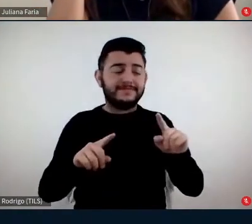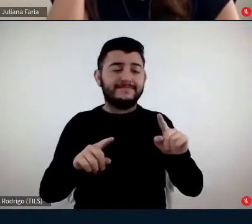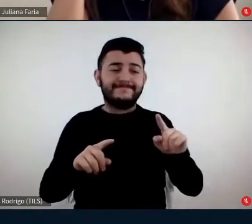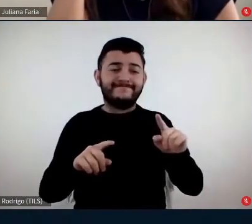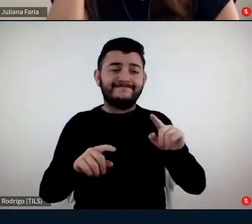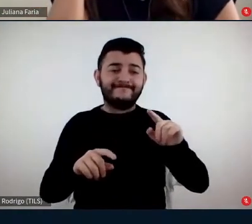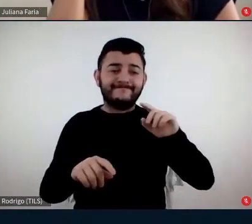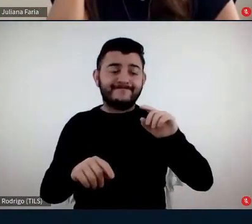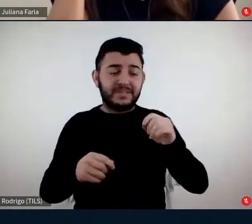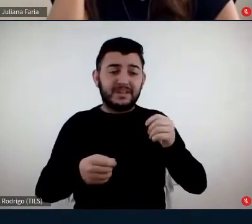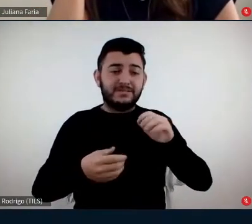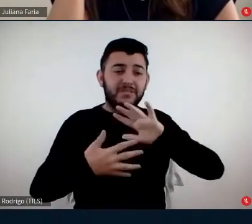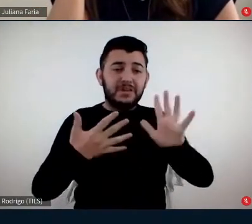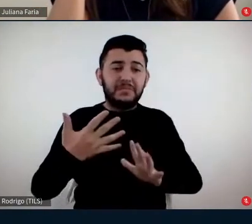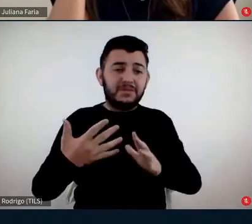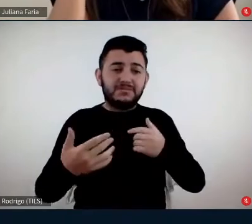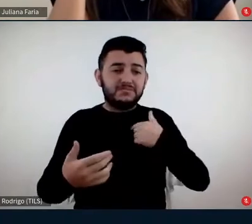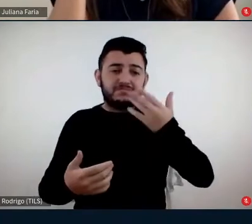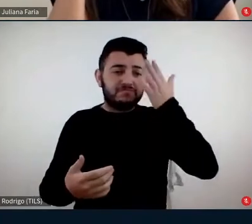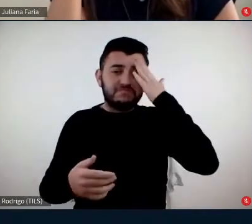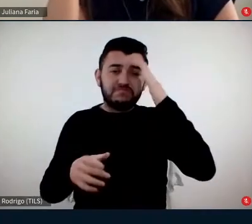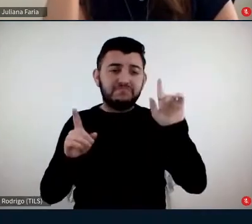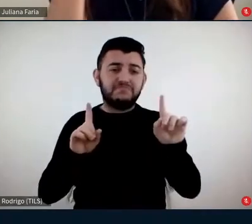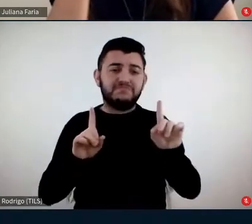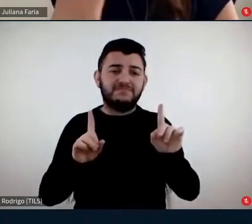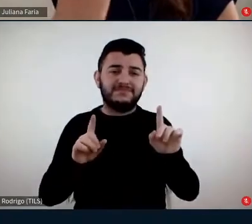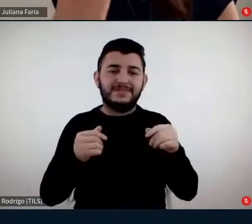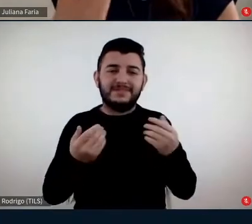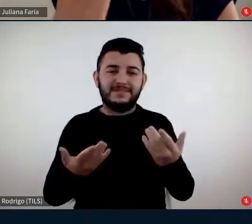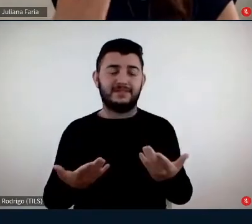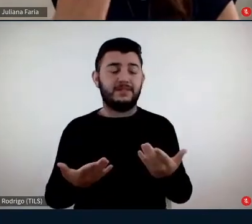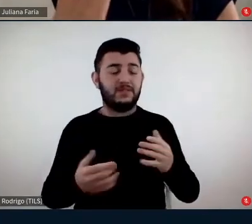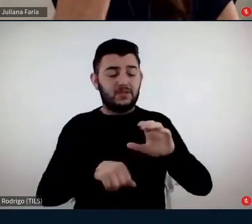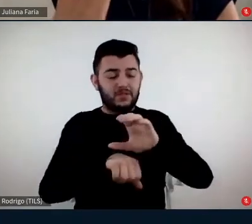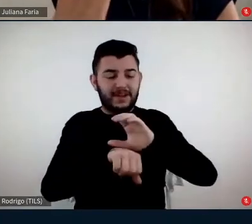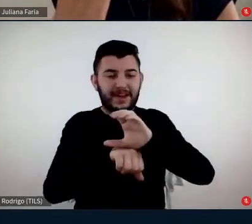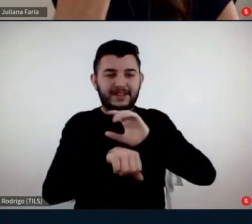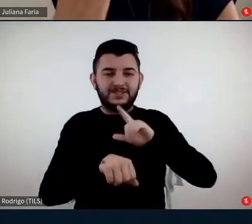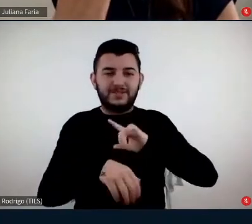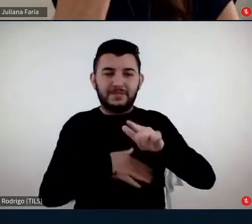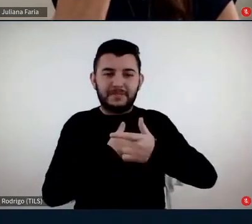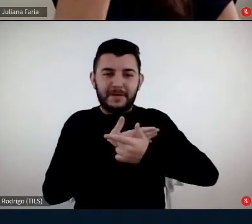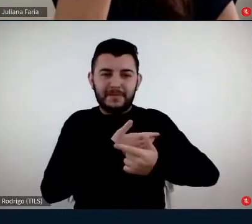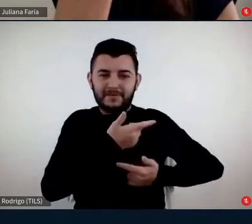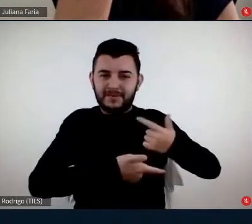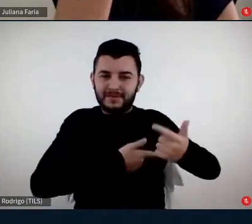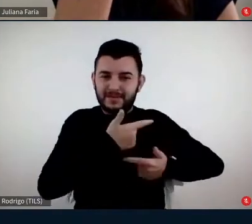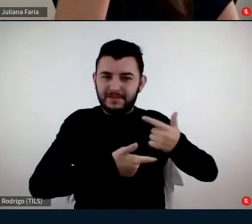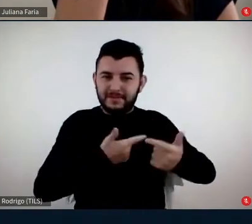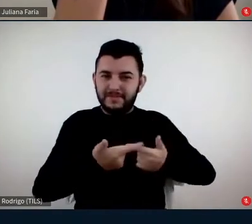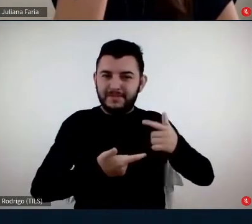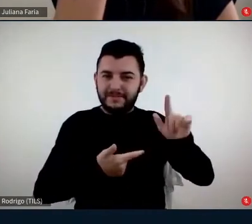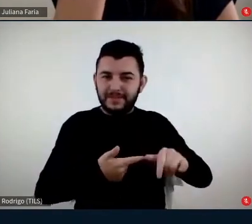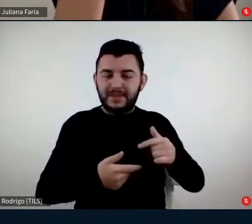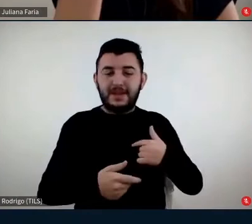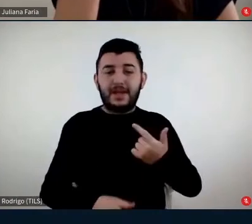tinha esse papel, era um papel da língua, né? Depois disso, ele começou a ver que esses professores que